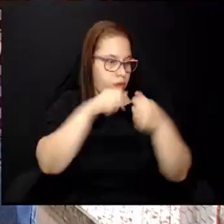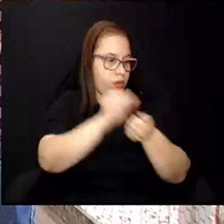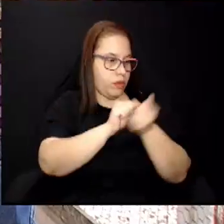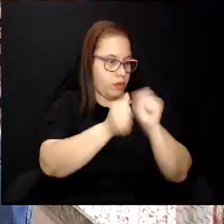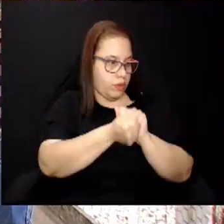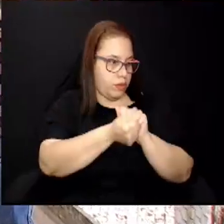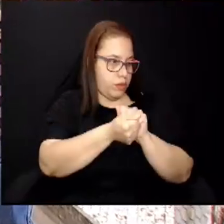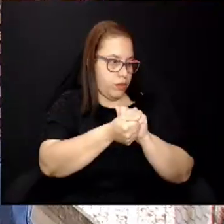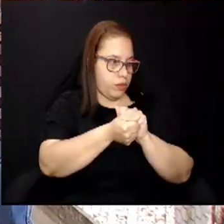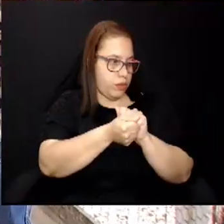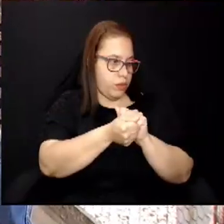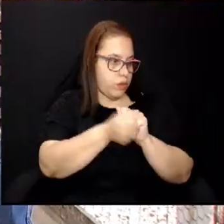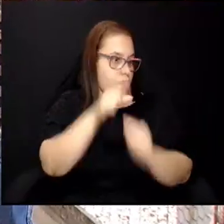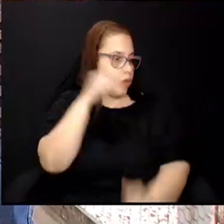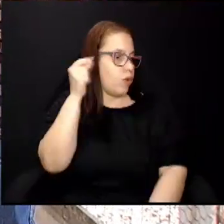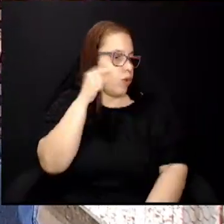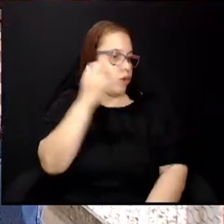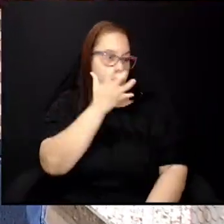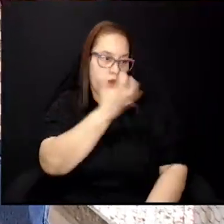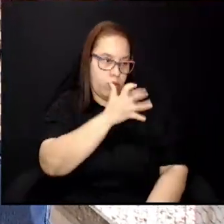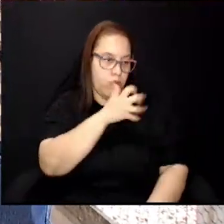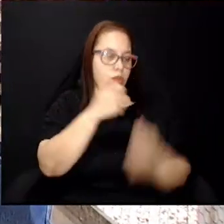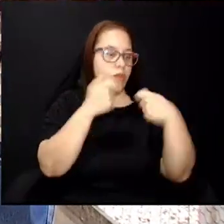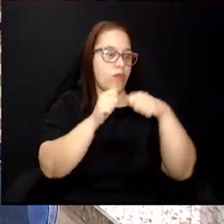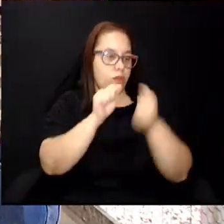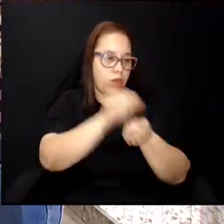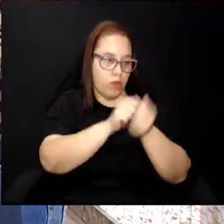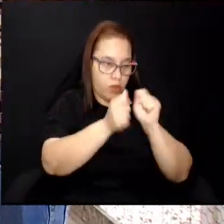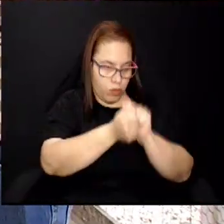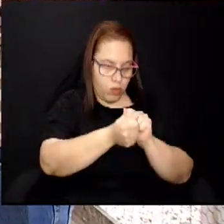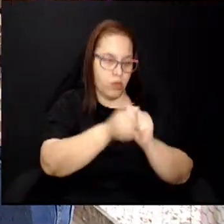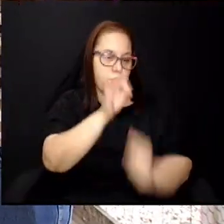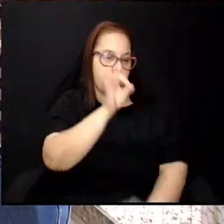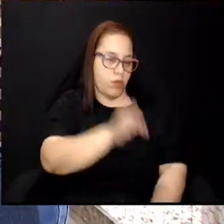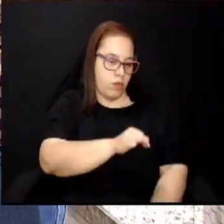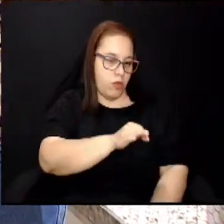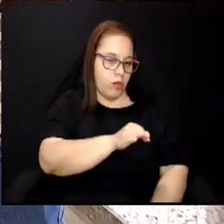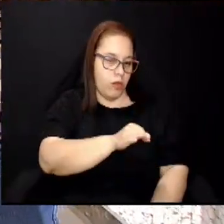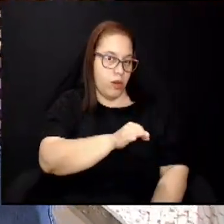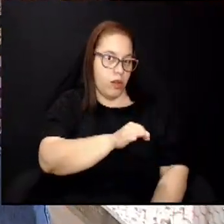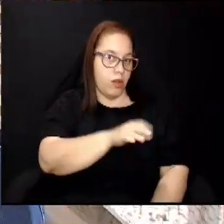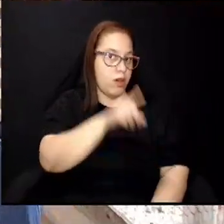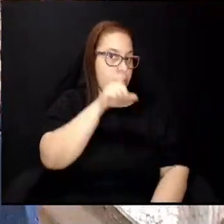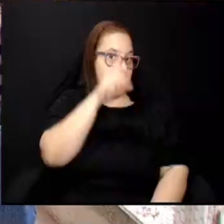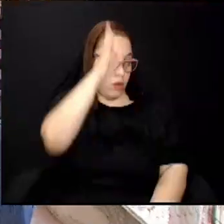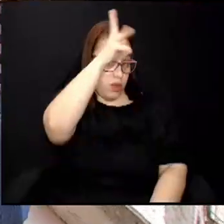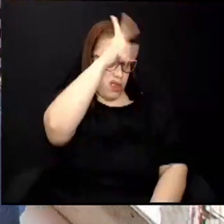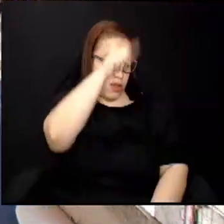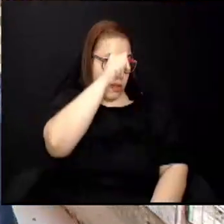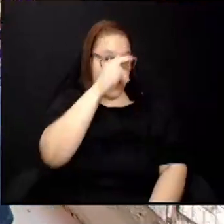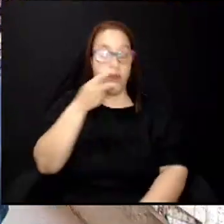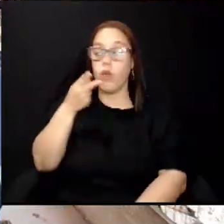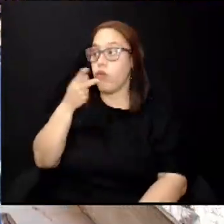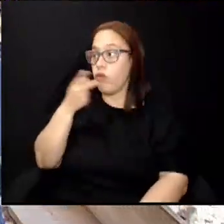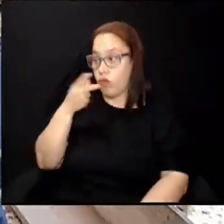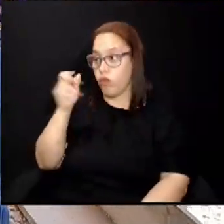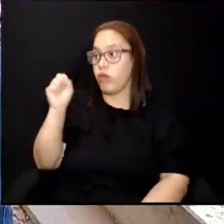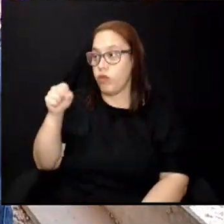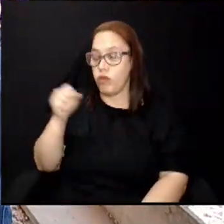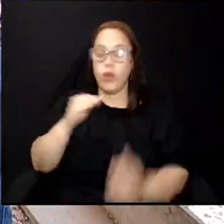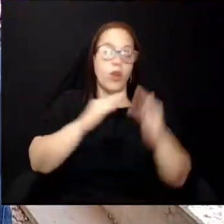gato, o cachorro precisam de ambiente adequado, assim as galinhas, né? Você até comentou que tem um limite, né,